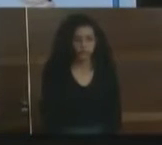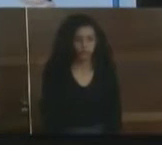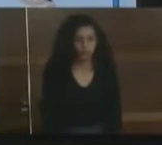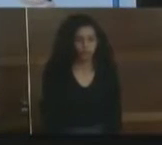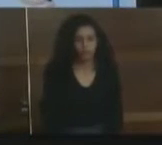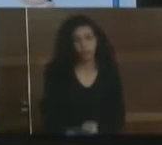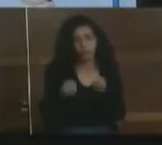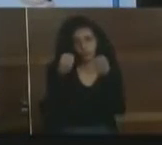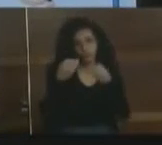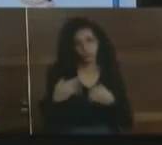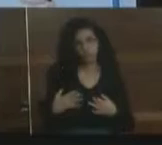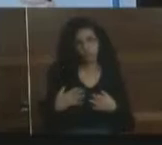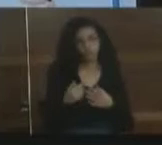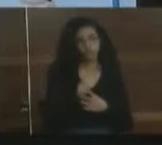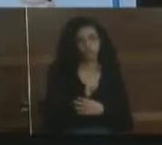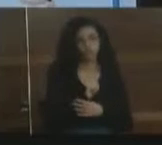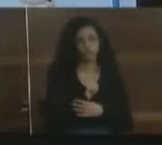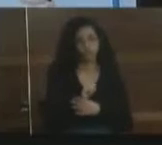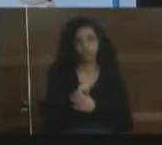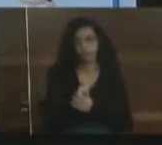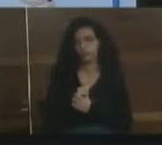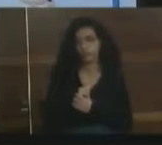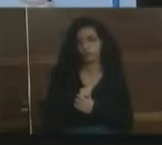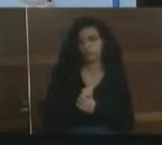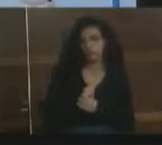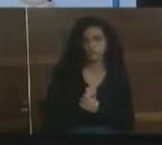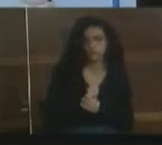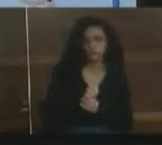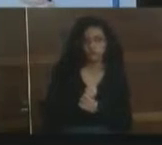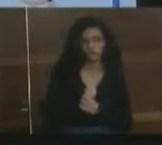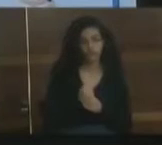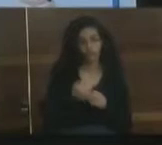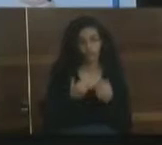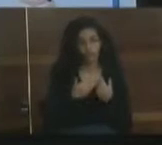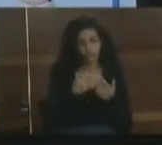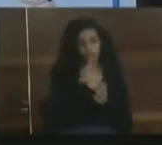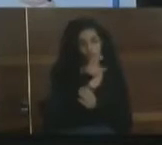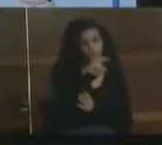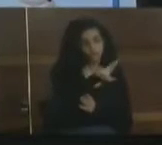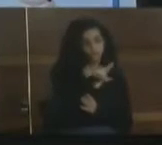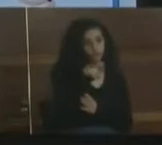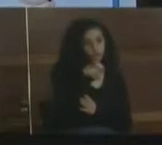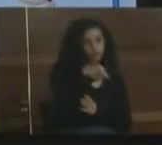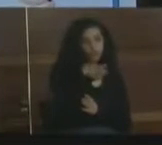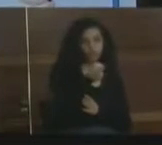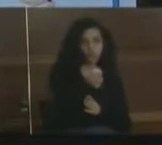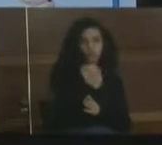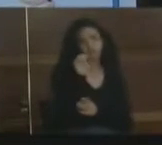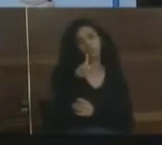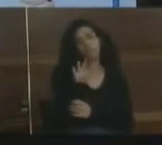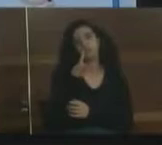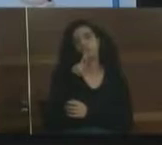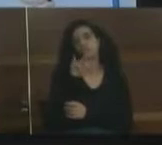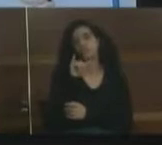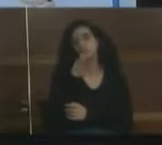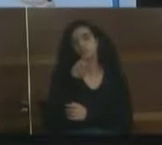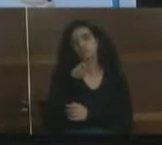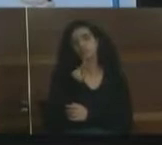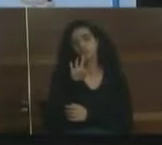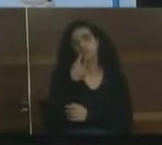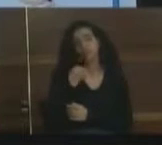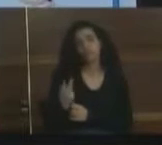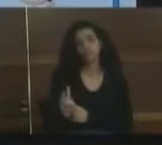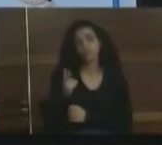a descrição da receita nós temos uma abertura aí das receitas correntes que são as receitas tributárias receitas de contribuição